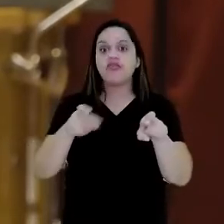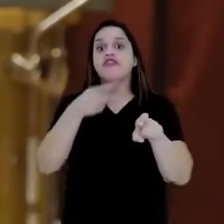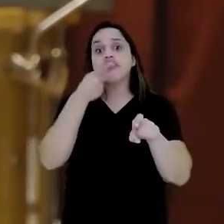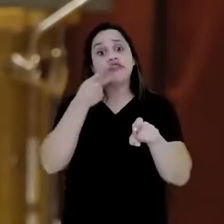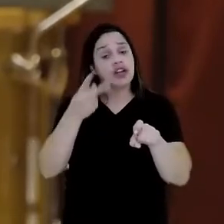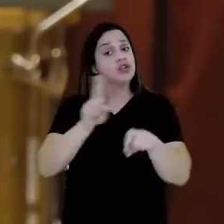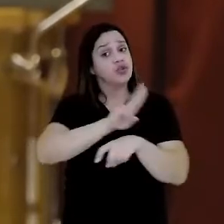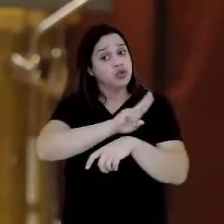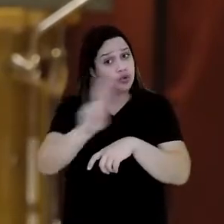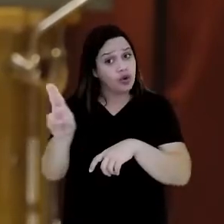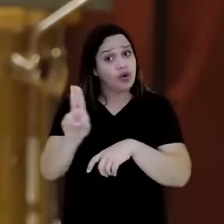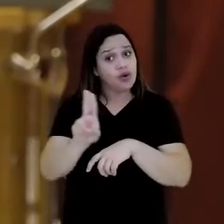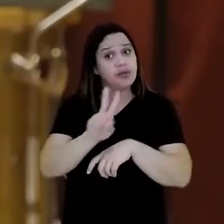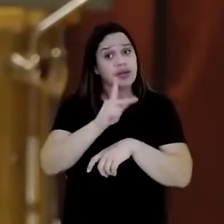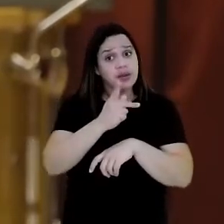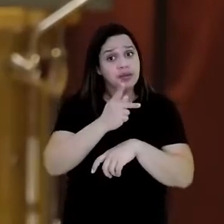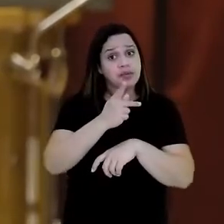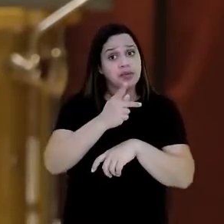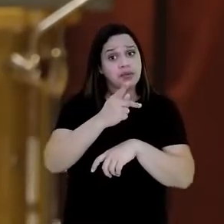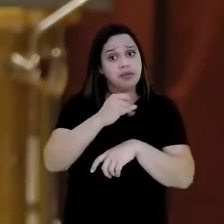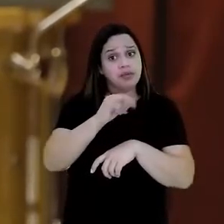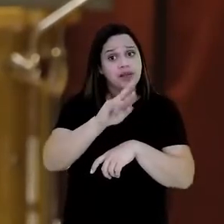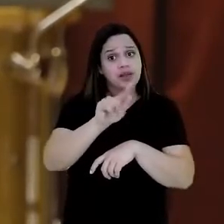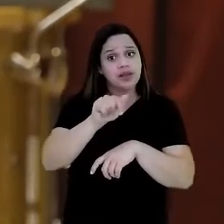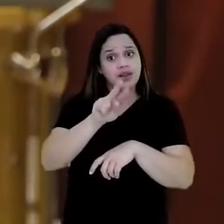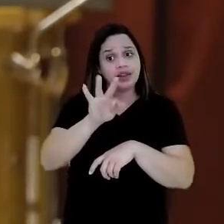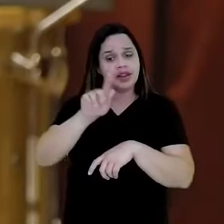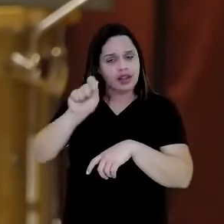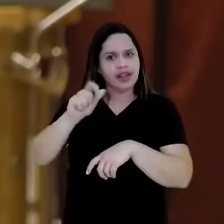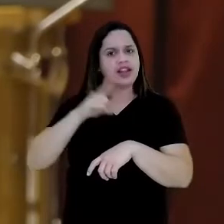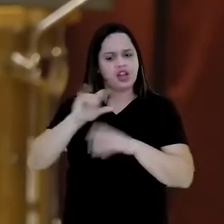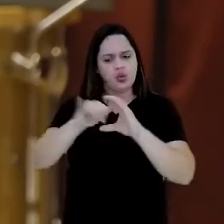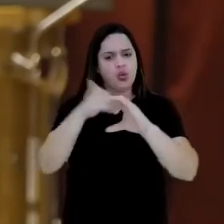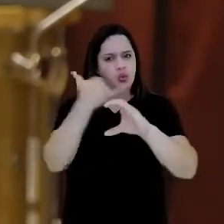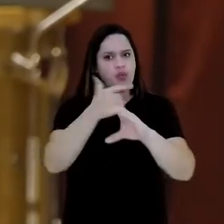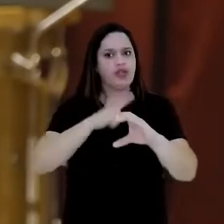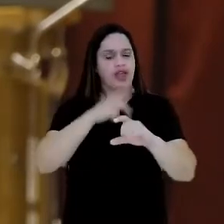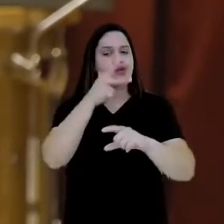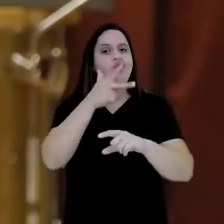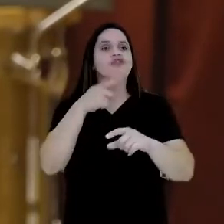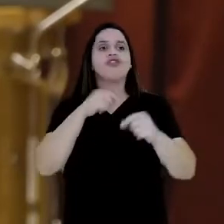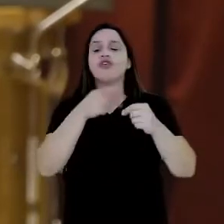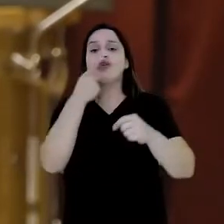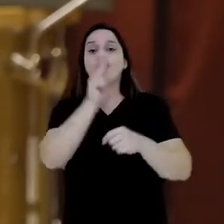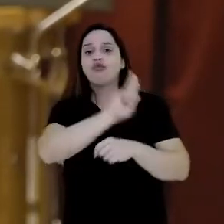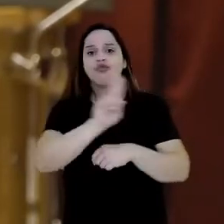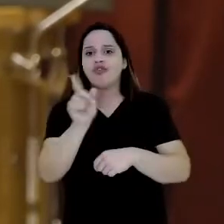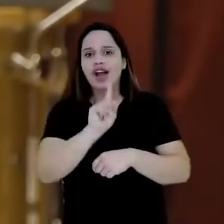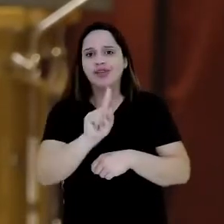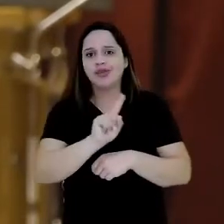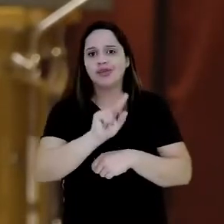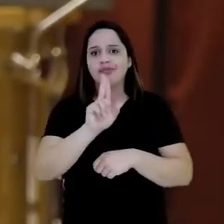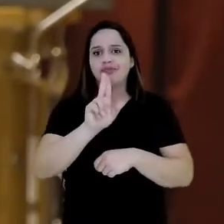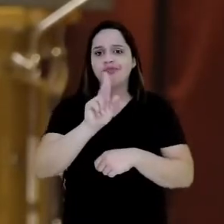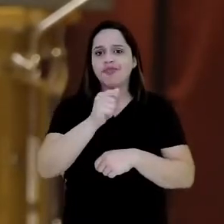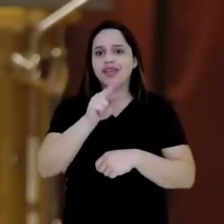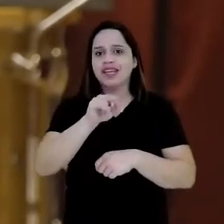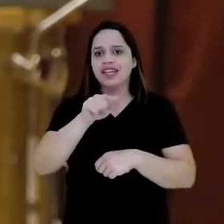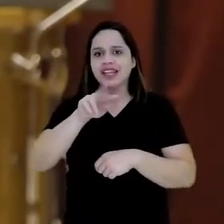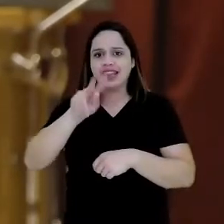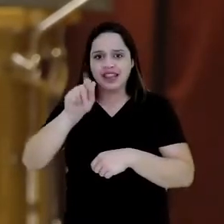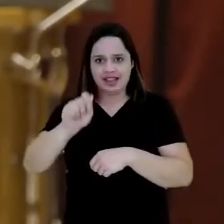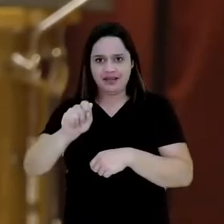homem falando que quita Isso pensa o bioma acreditar tem vídeo no YouTube que eu não falo periquita as canal nesse mês não falou periquita